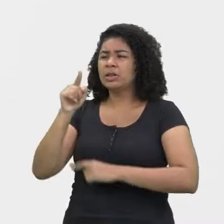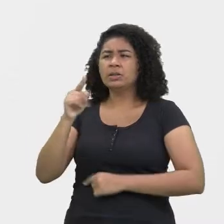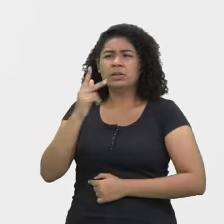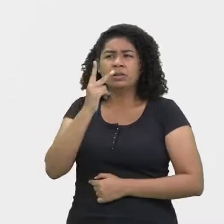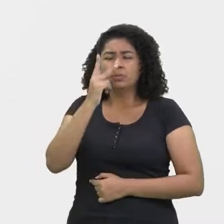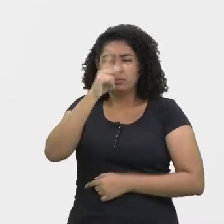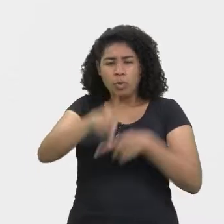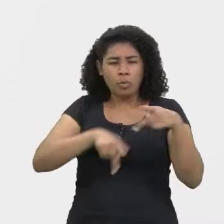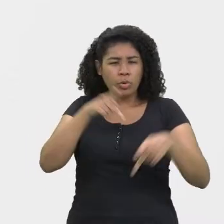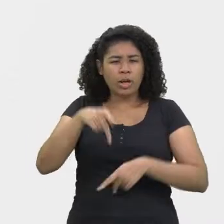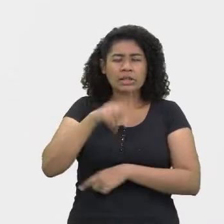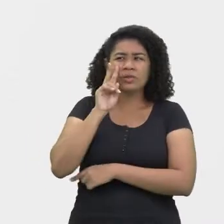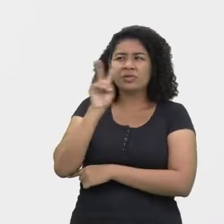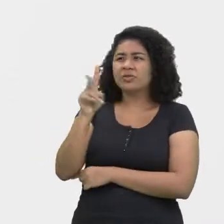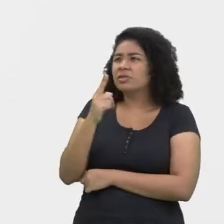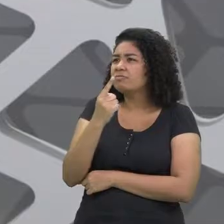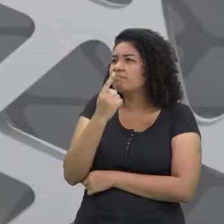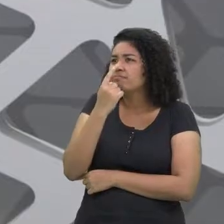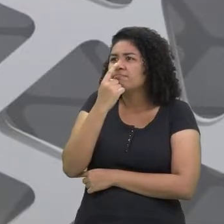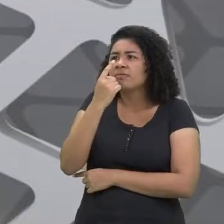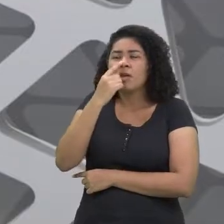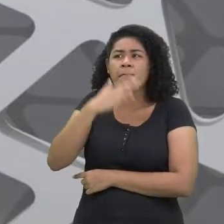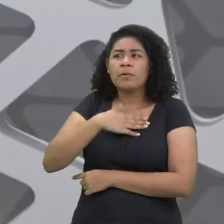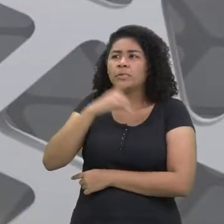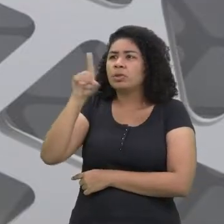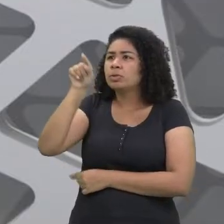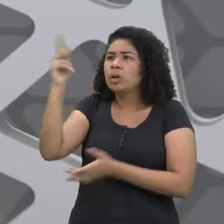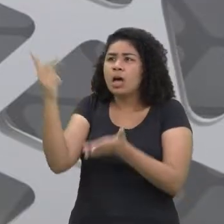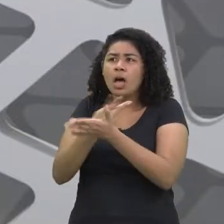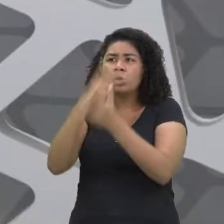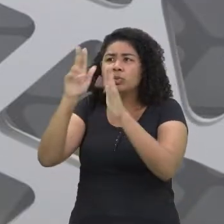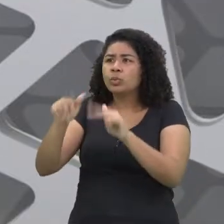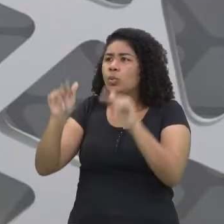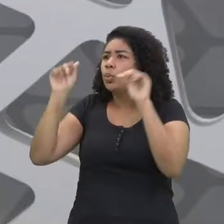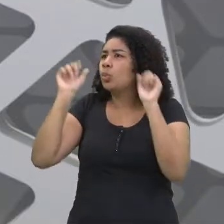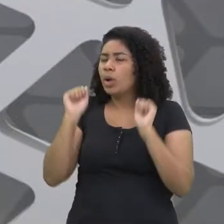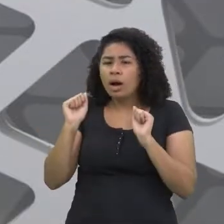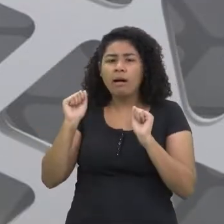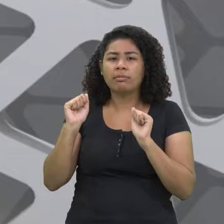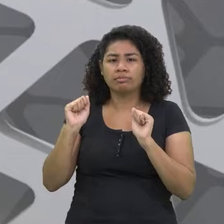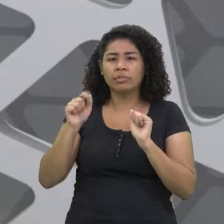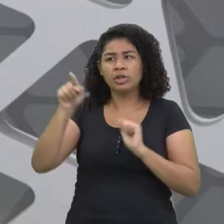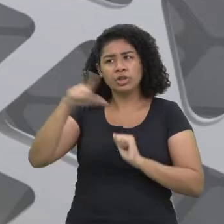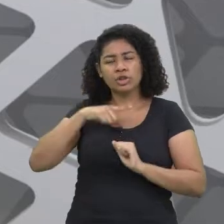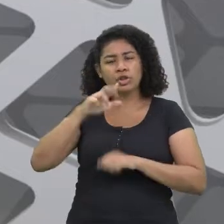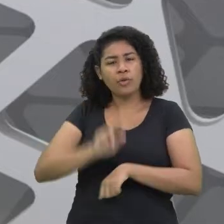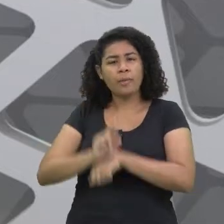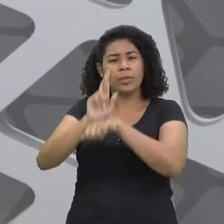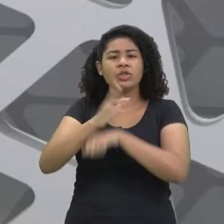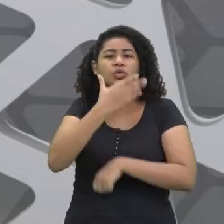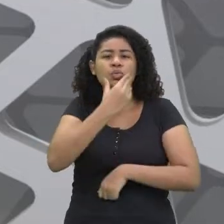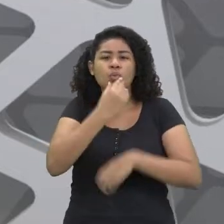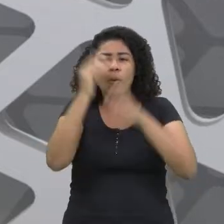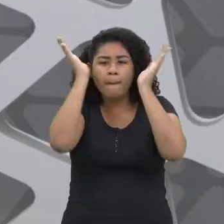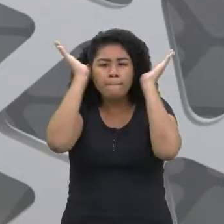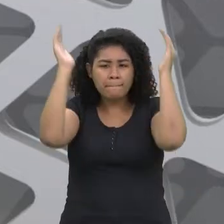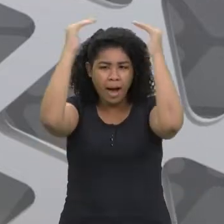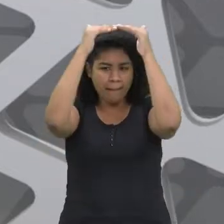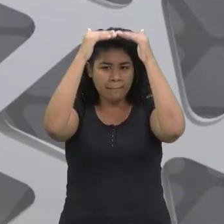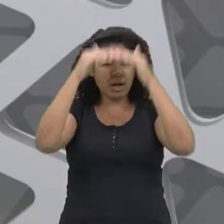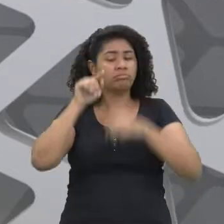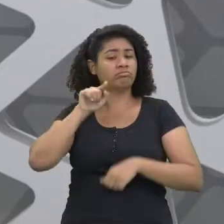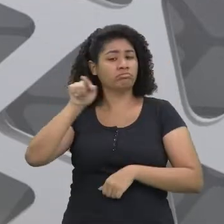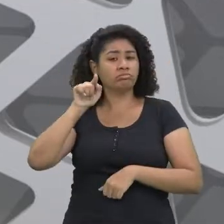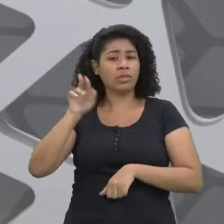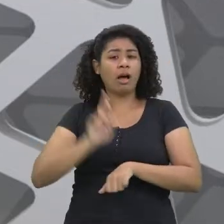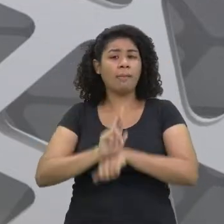infalível, né, que tinha como líder máximo o Papa, que seria o representante de Deus na Terra, e ela tinha tanta coisa